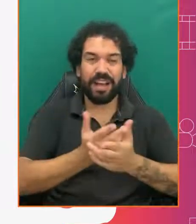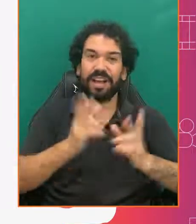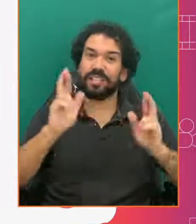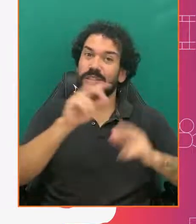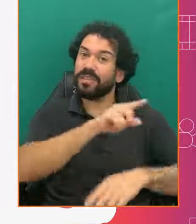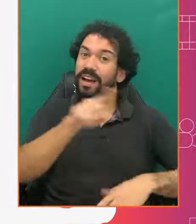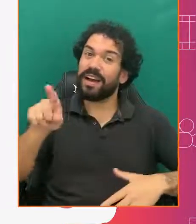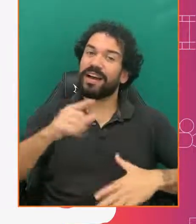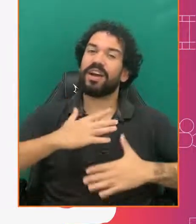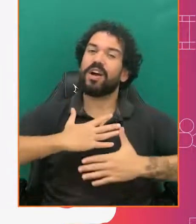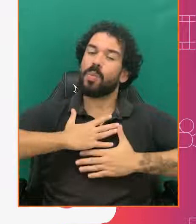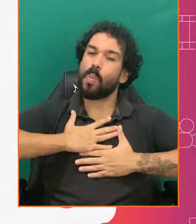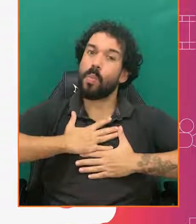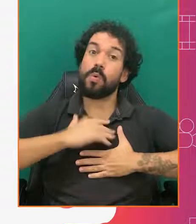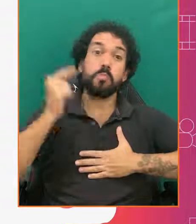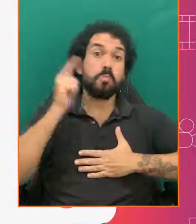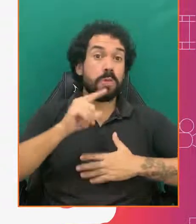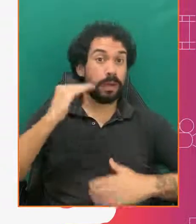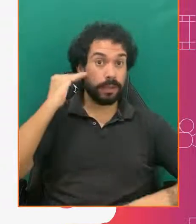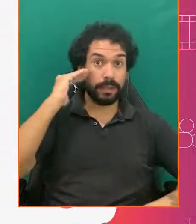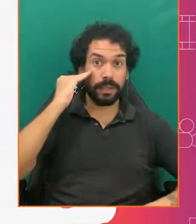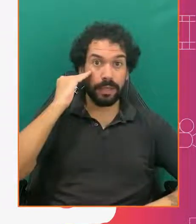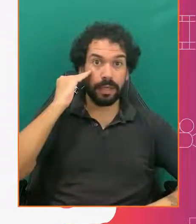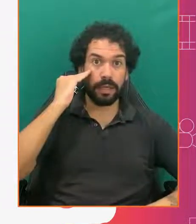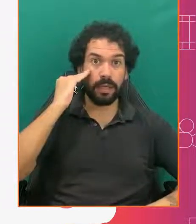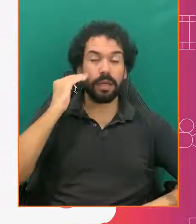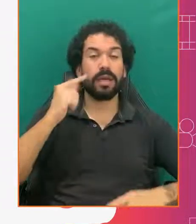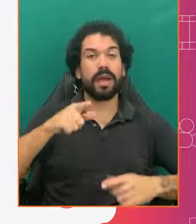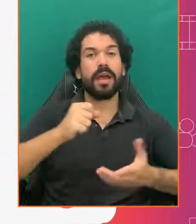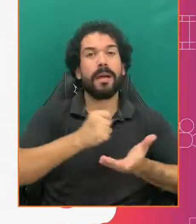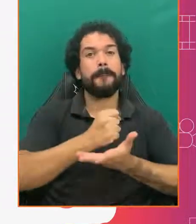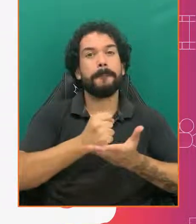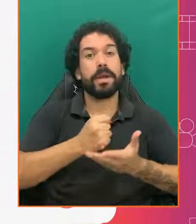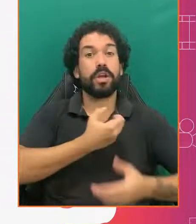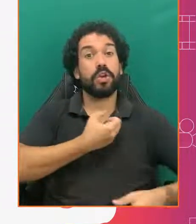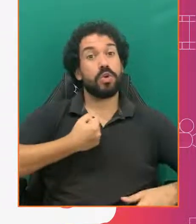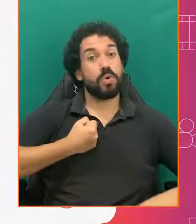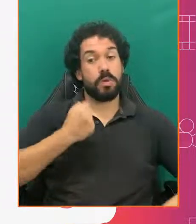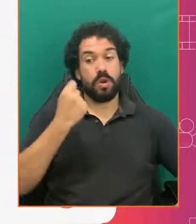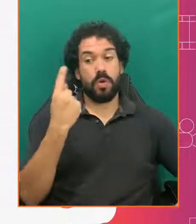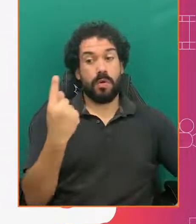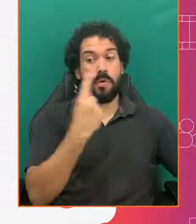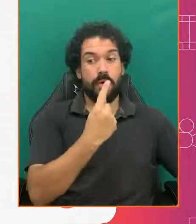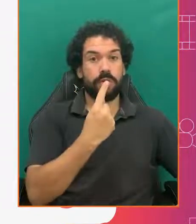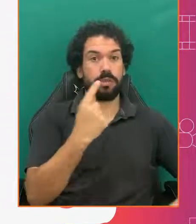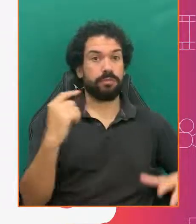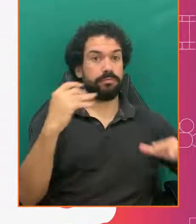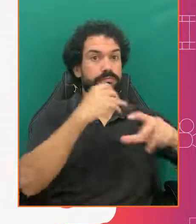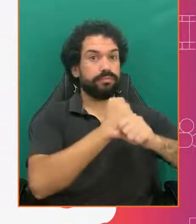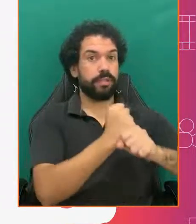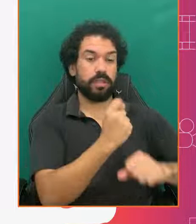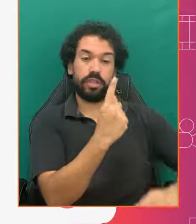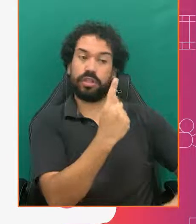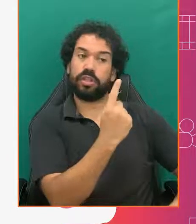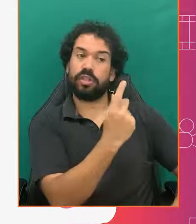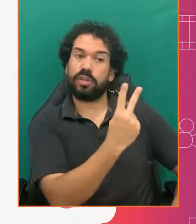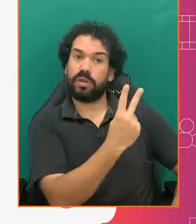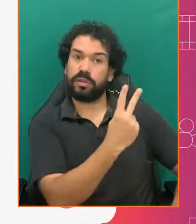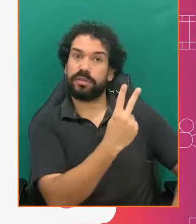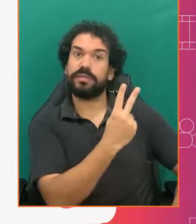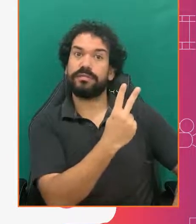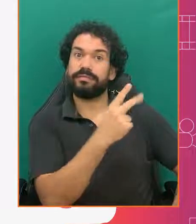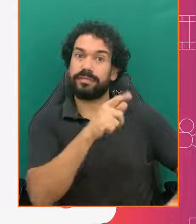unidade. Espero que tenham gostado e entendido o que é o princípio de número 11 dos